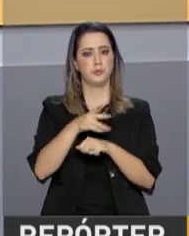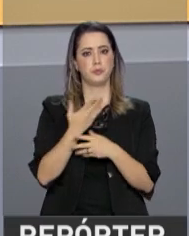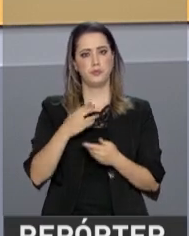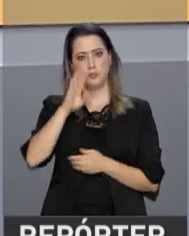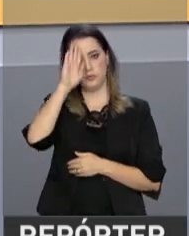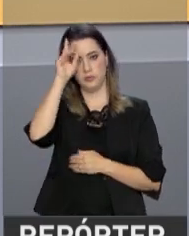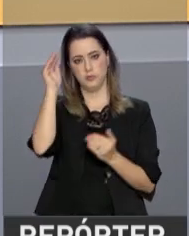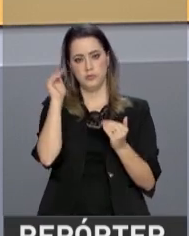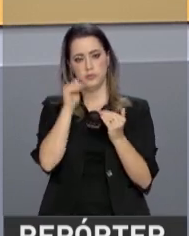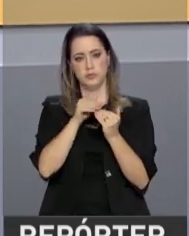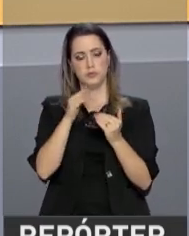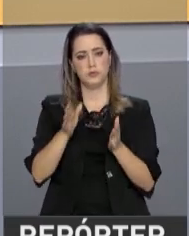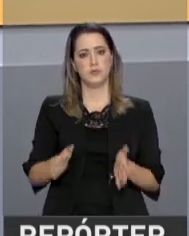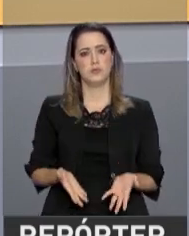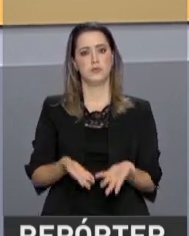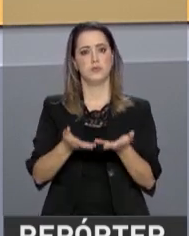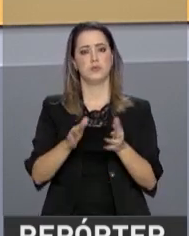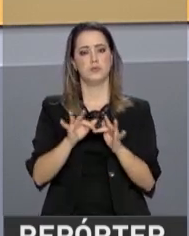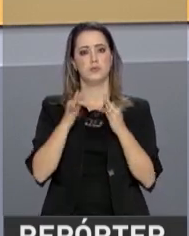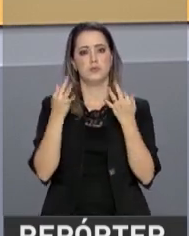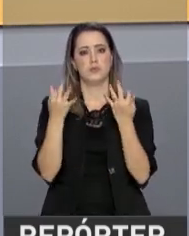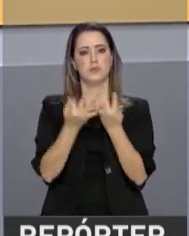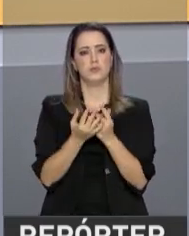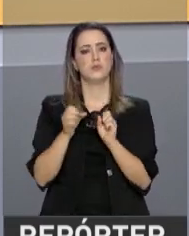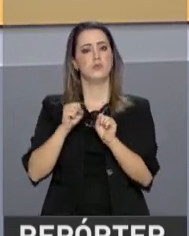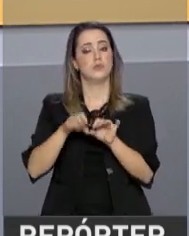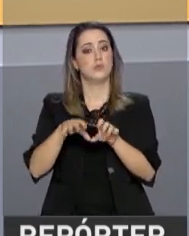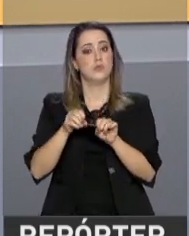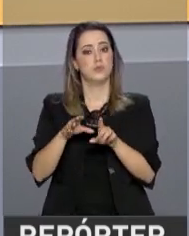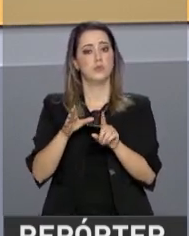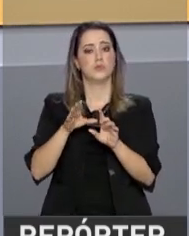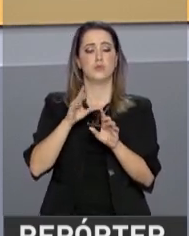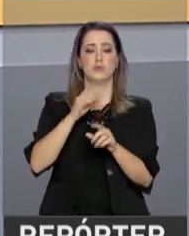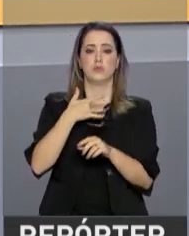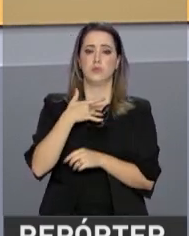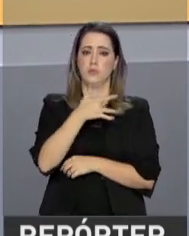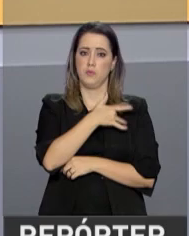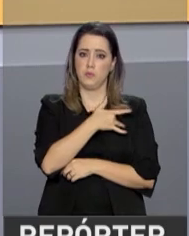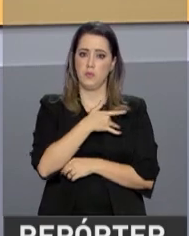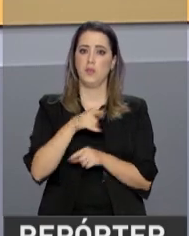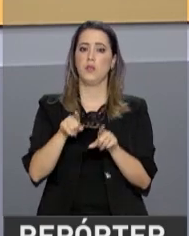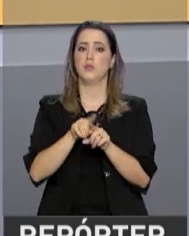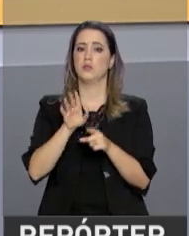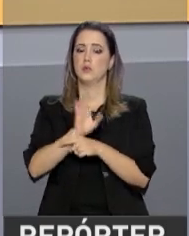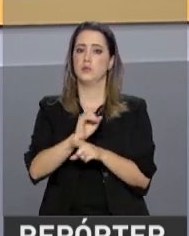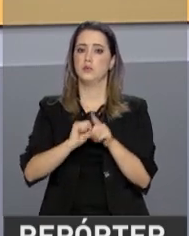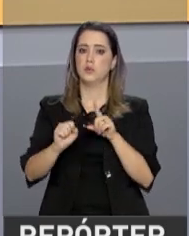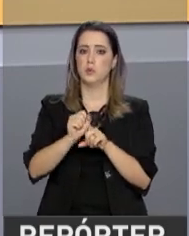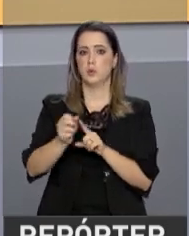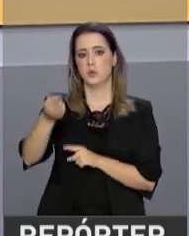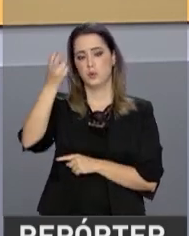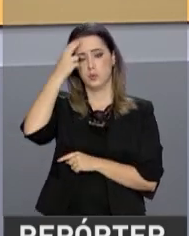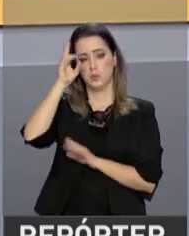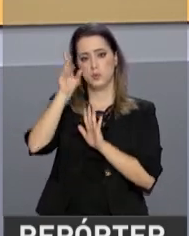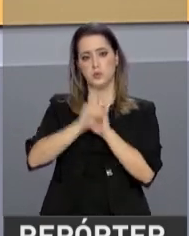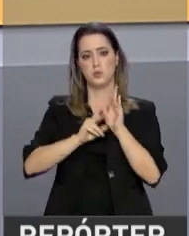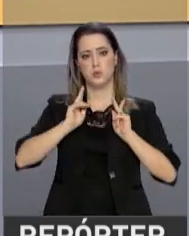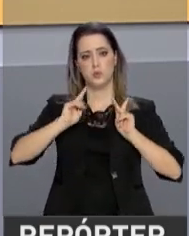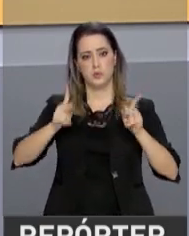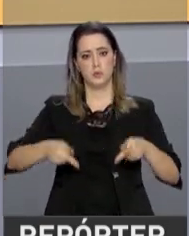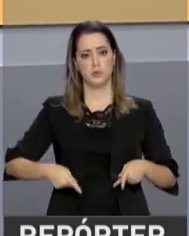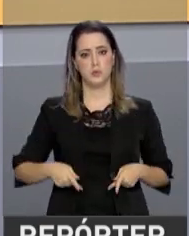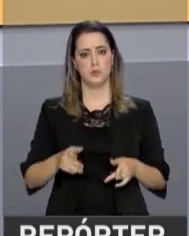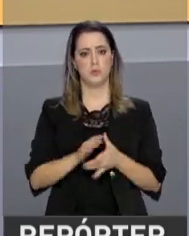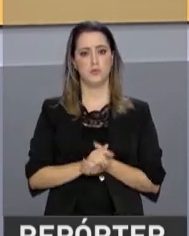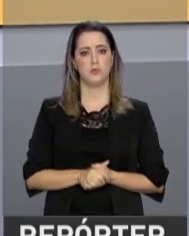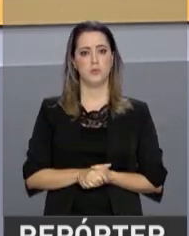a prioridade do projeto é levar as famílias ações de saúde educação assistência social cultura e direitos